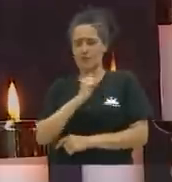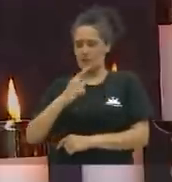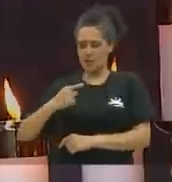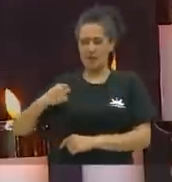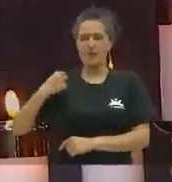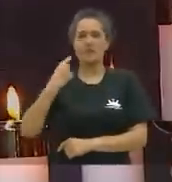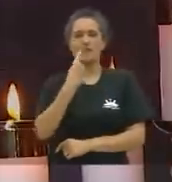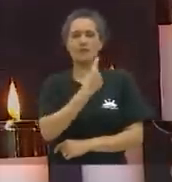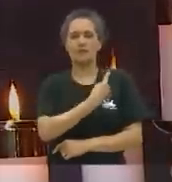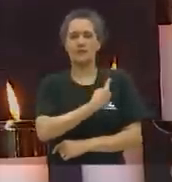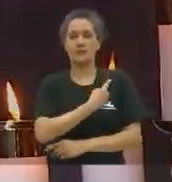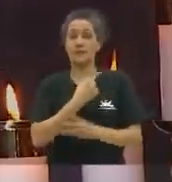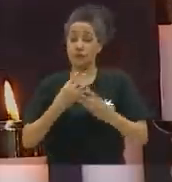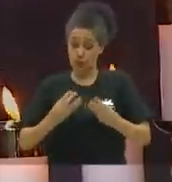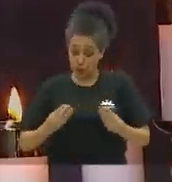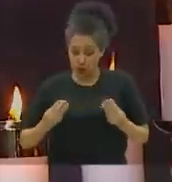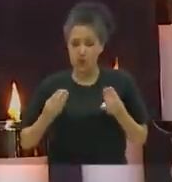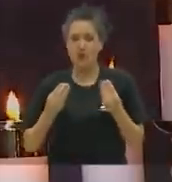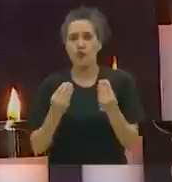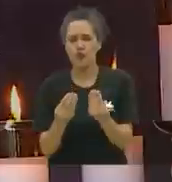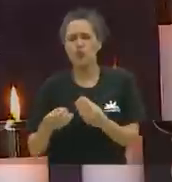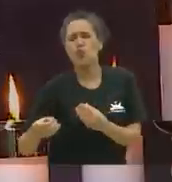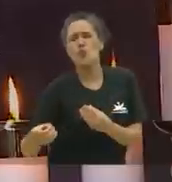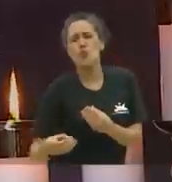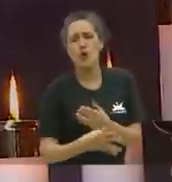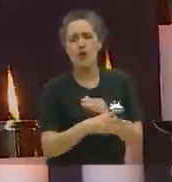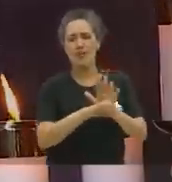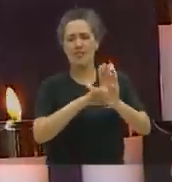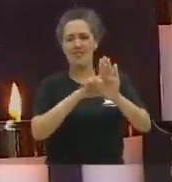Eu vos dou um novo mandamento: